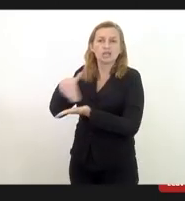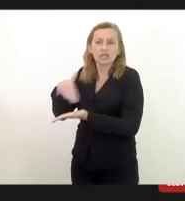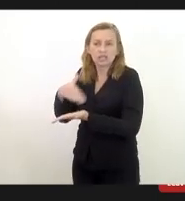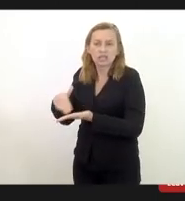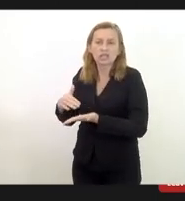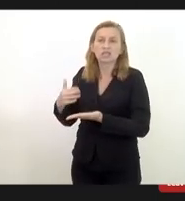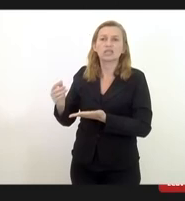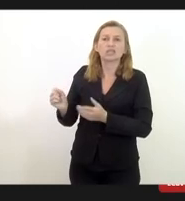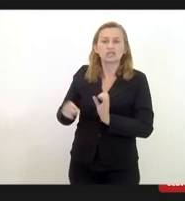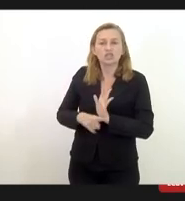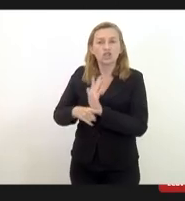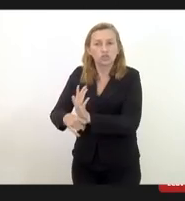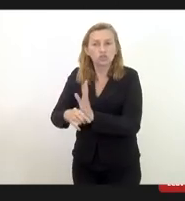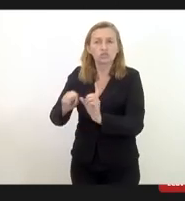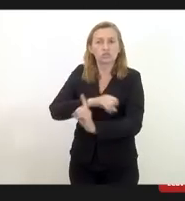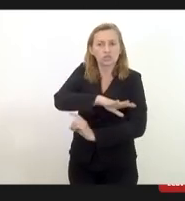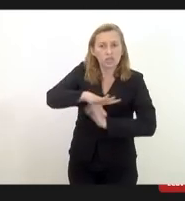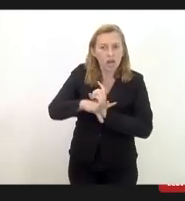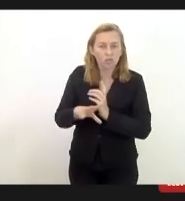de Assistência Social.